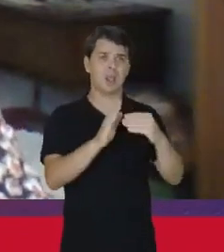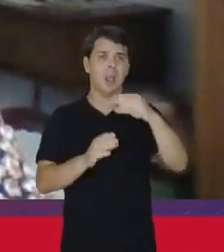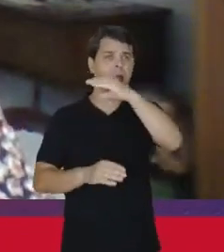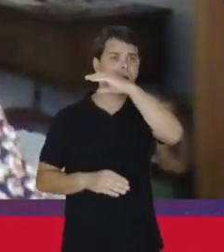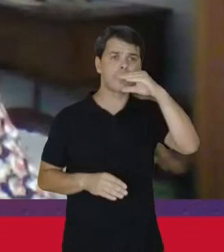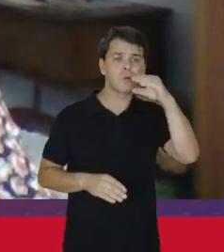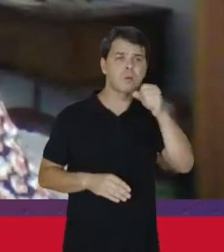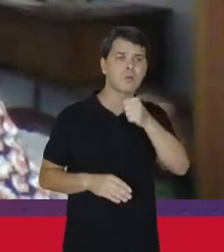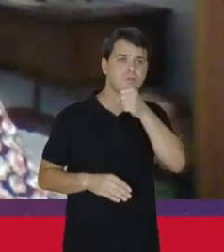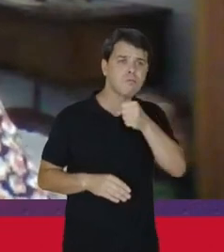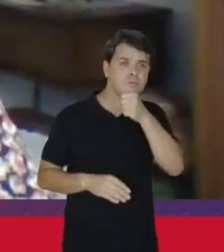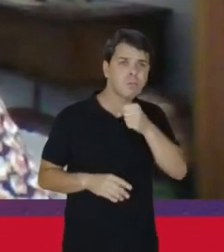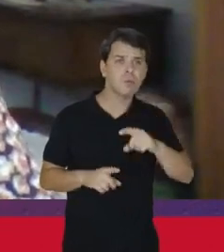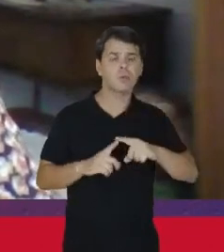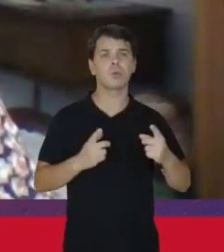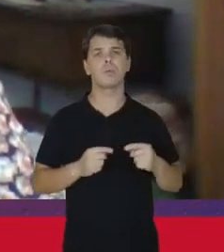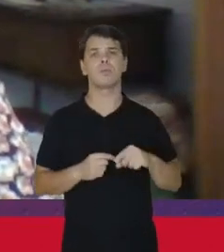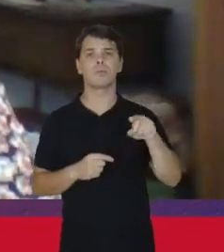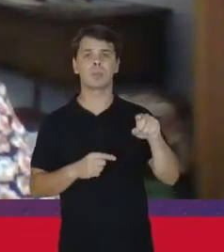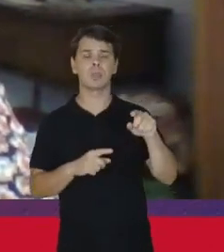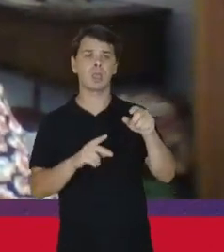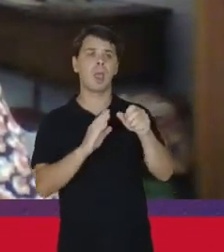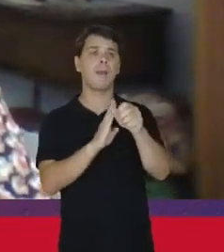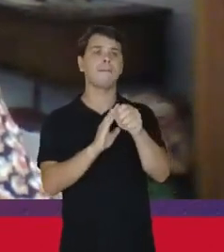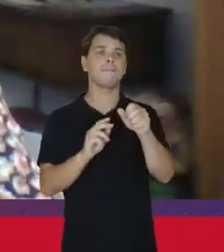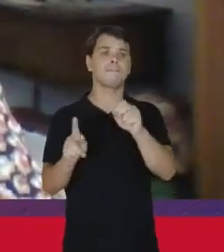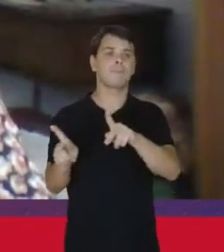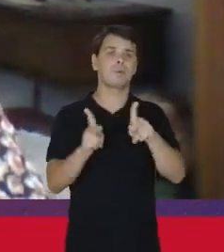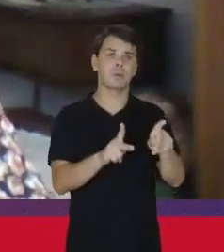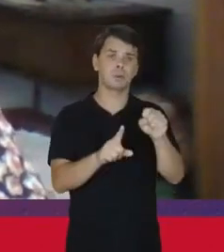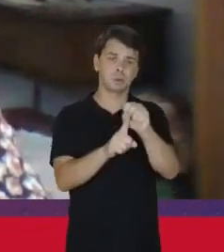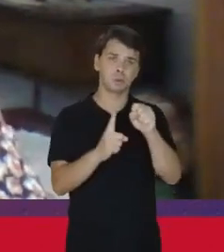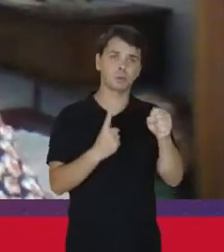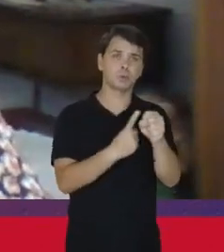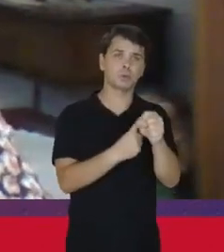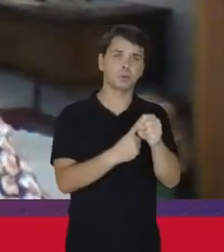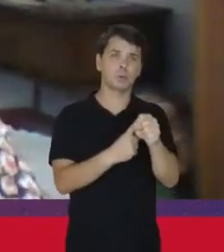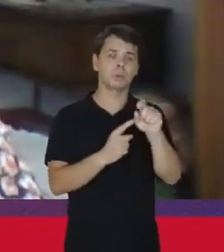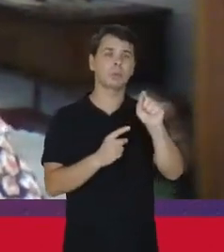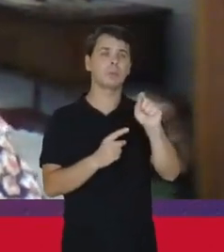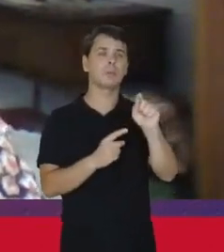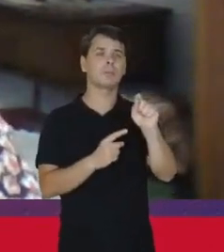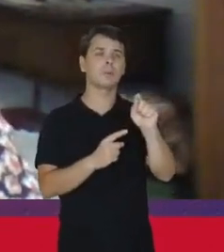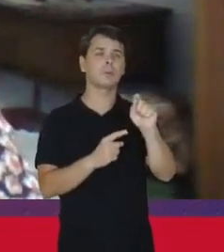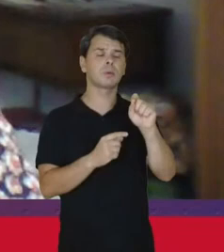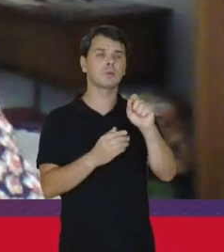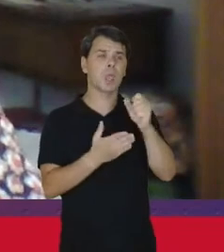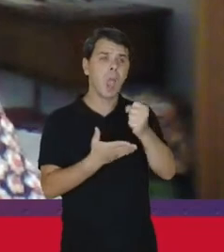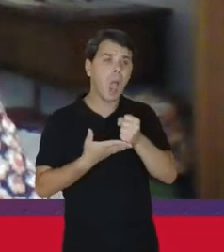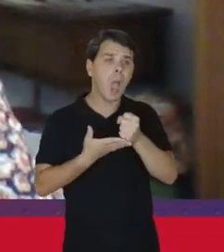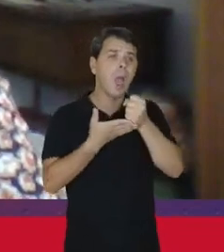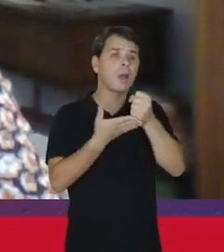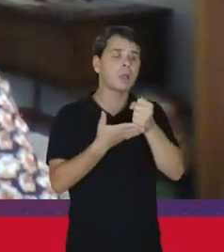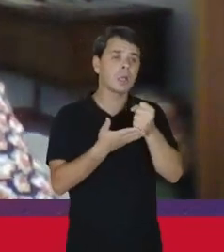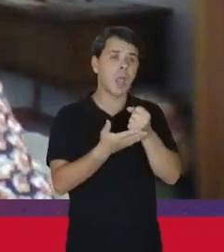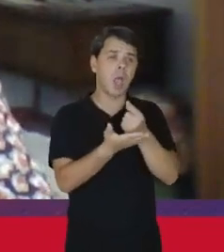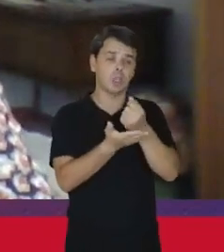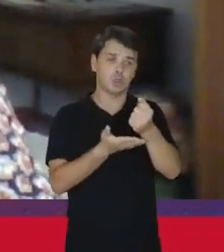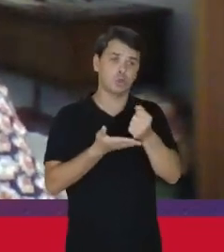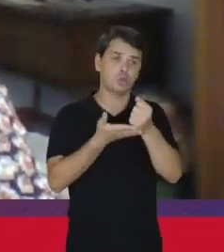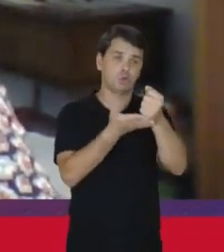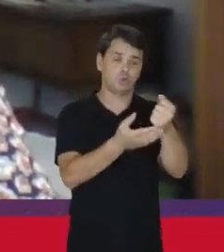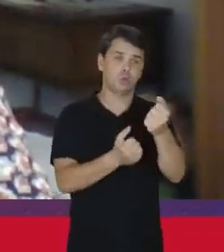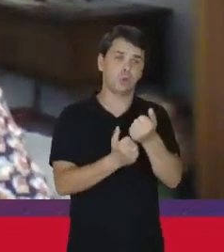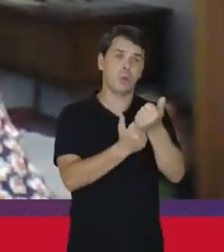o idoso, a idosa, e a previdência social, que aí sim tem um caráter contributivo, que